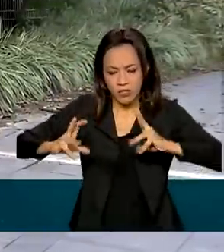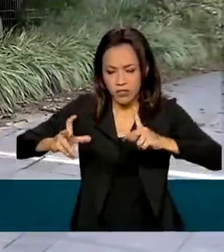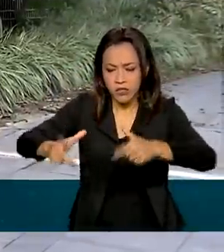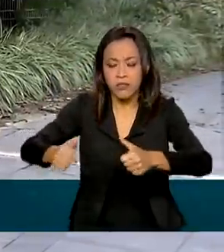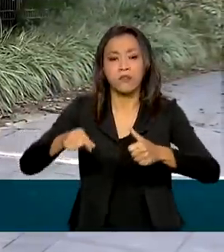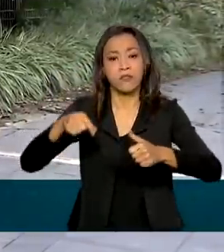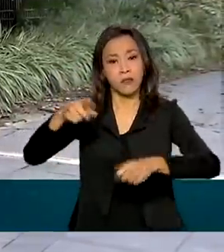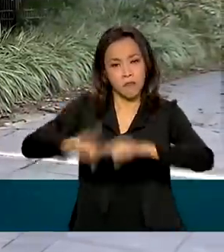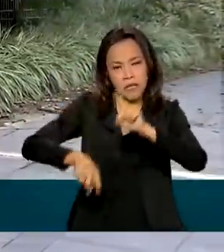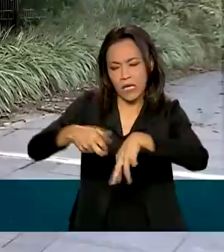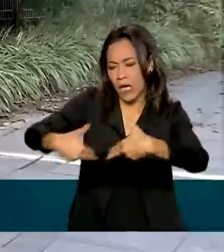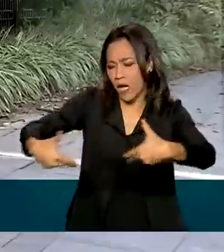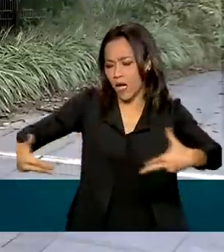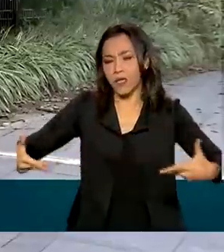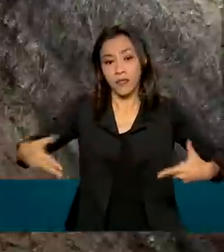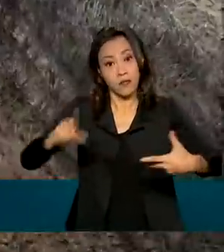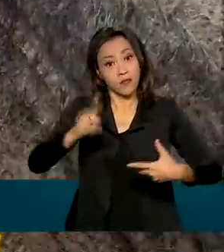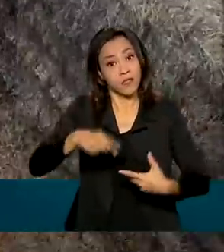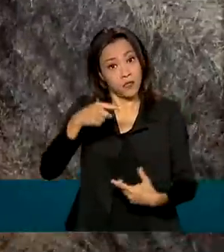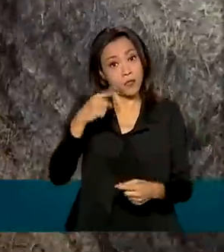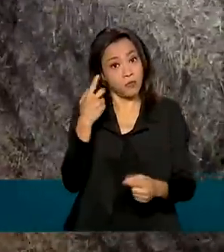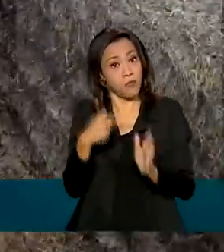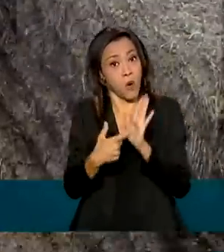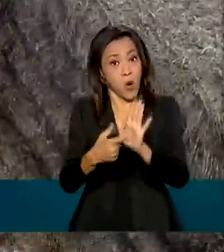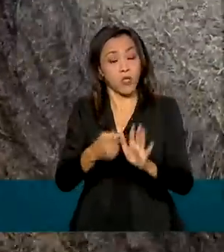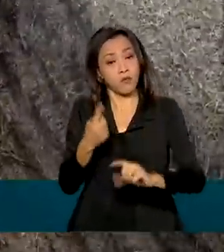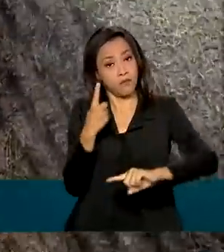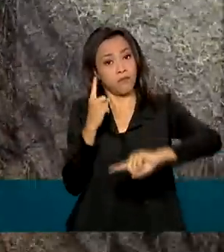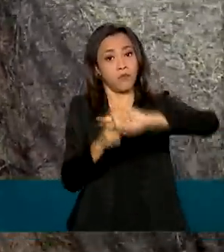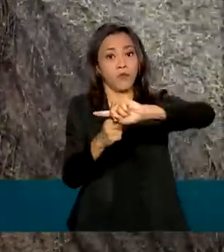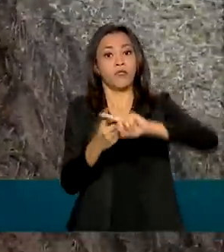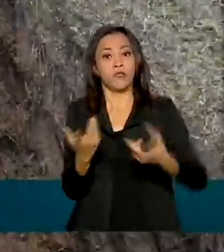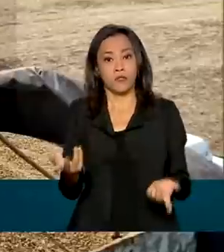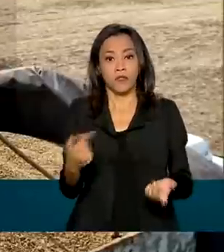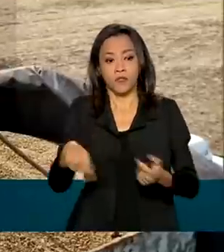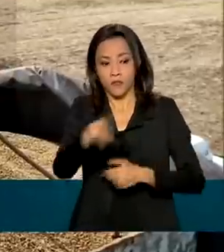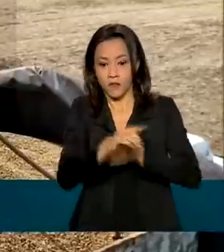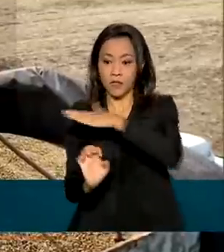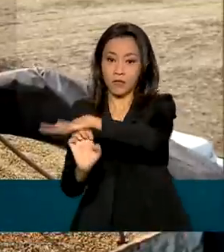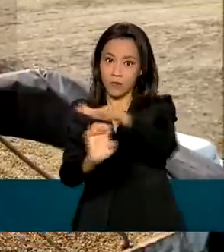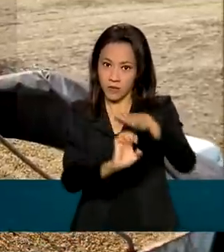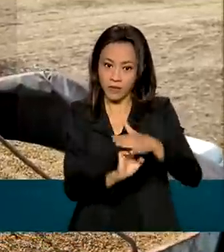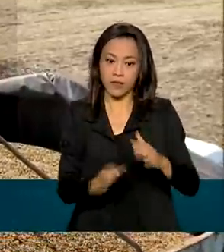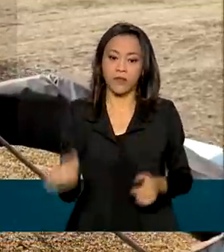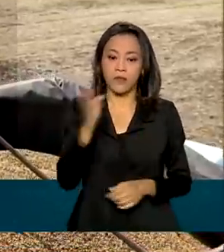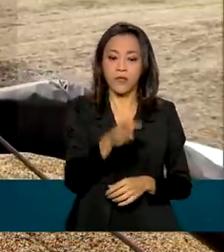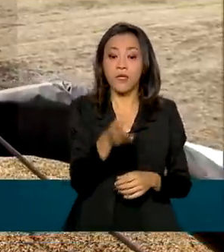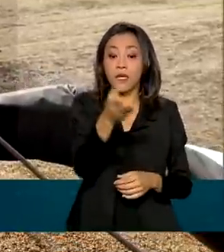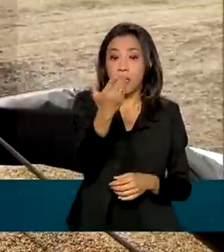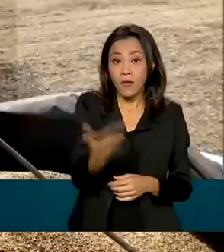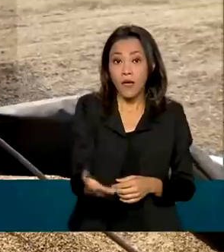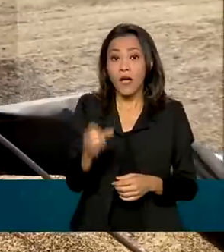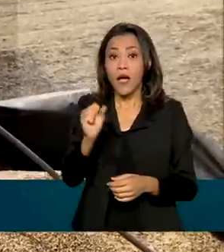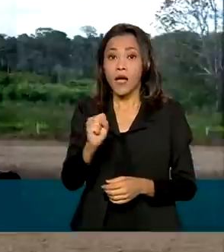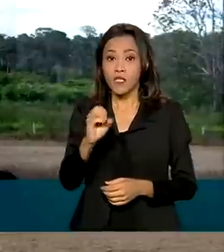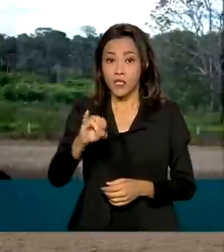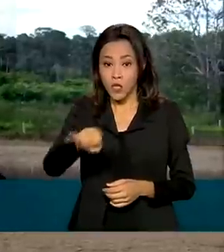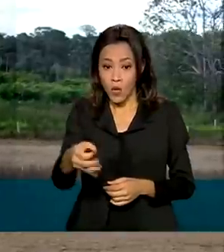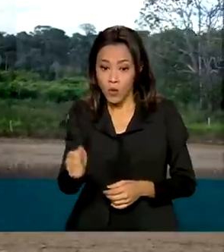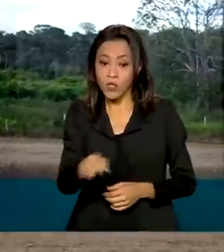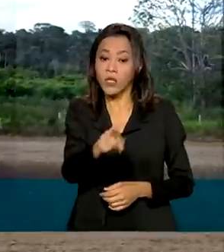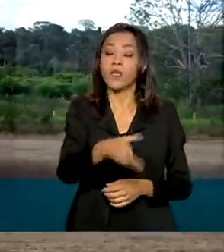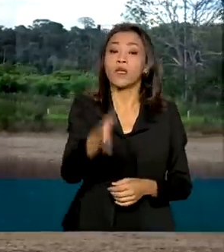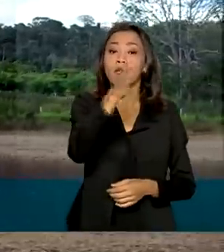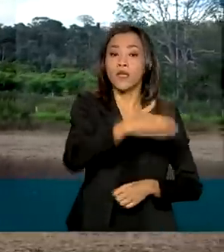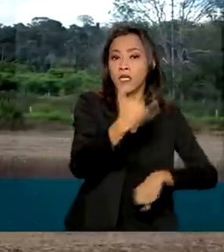um sinal de otimismo dos empresários. O cenário externo com a alta do preço das commodities, como a soja e o minério de ferro pode